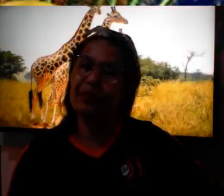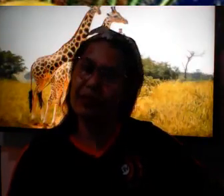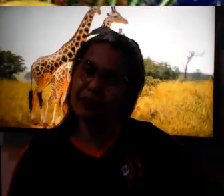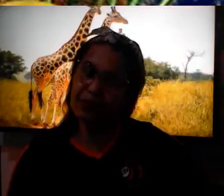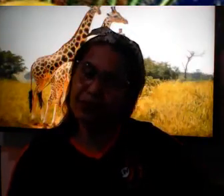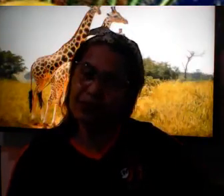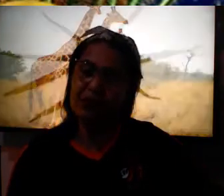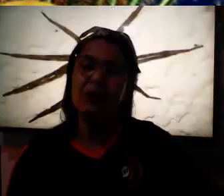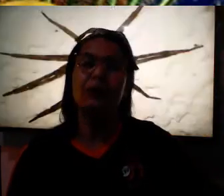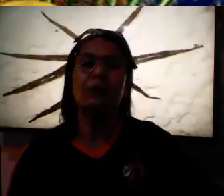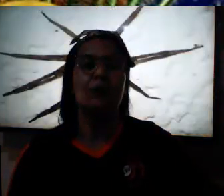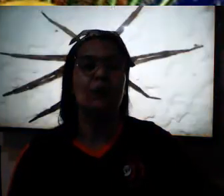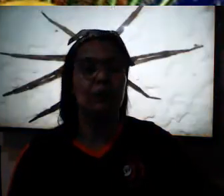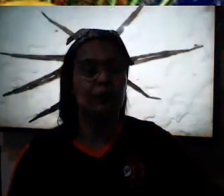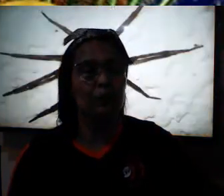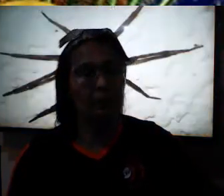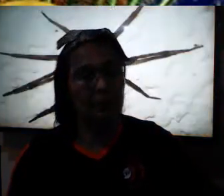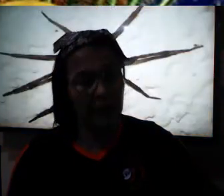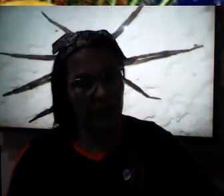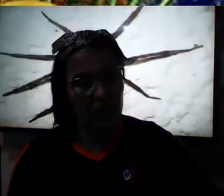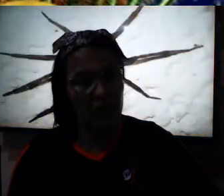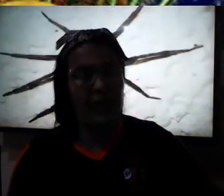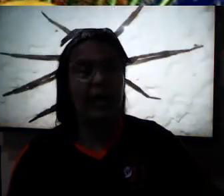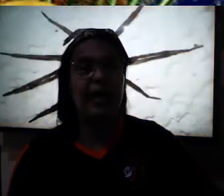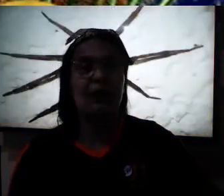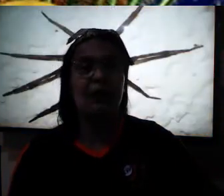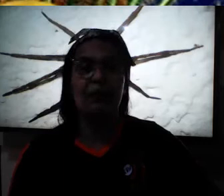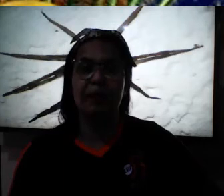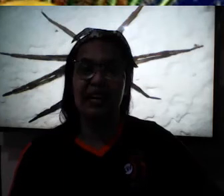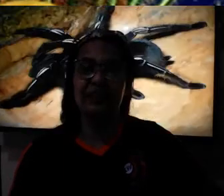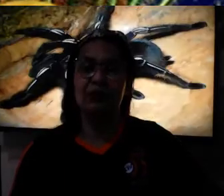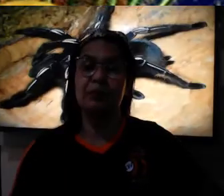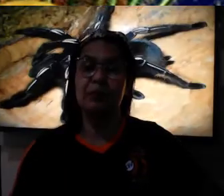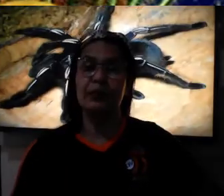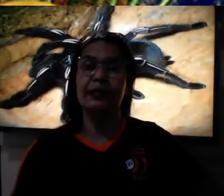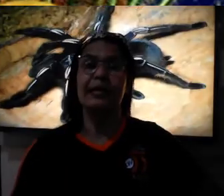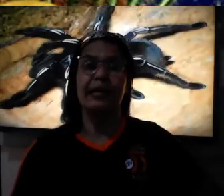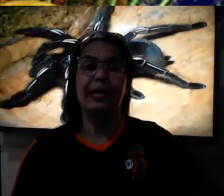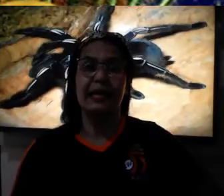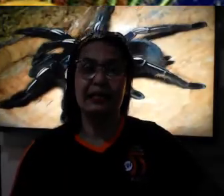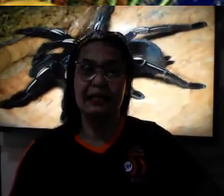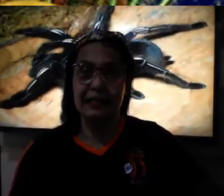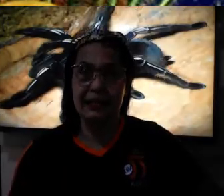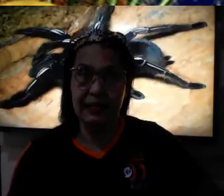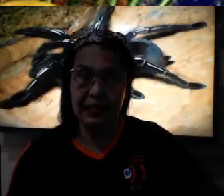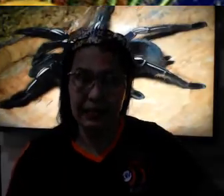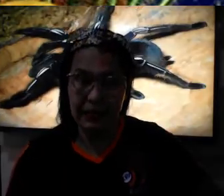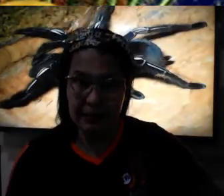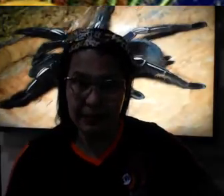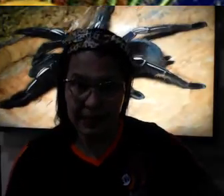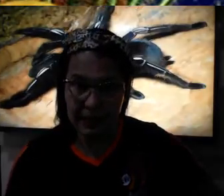verdade. O corpo do peixe é coberto por escamas.